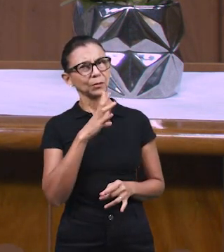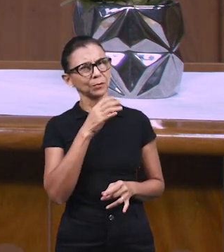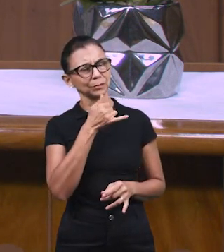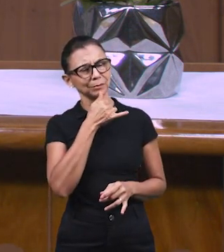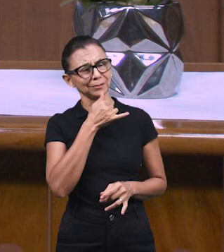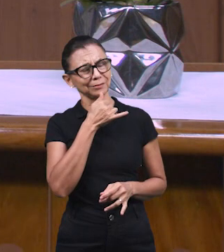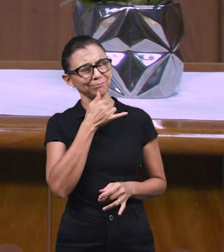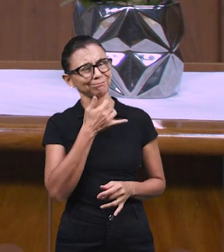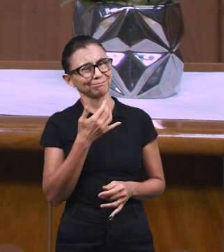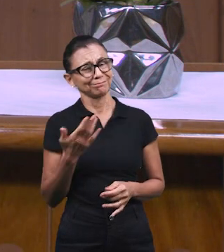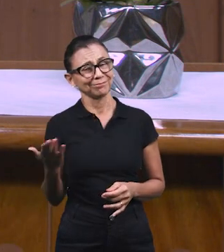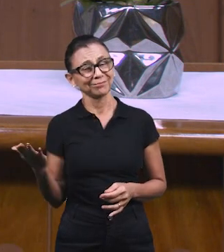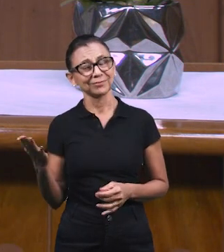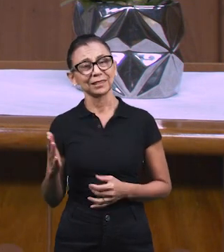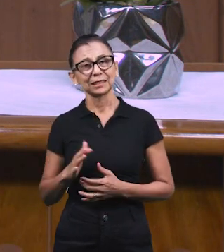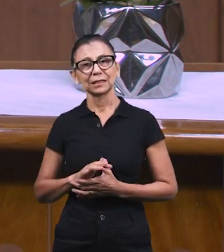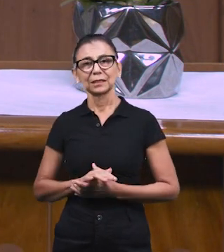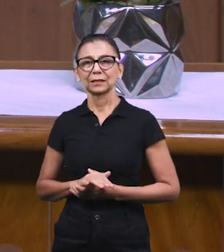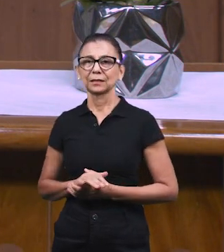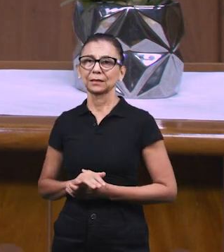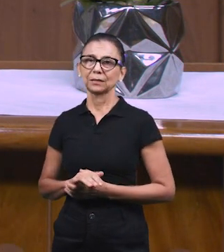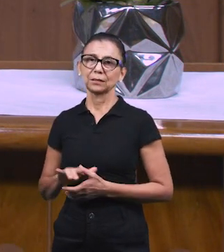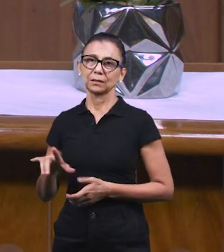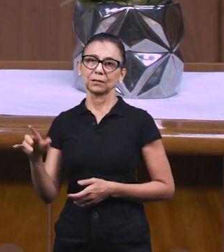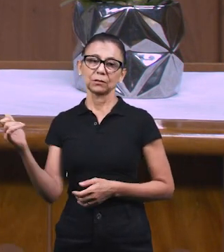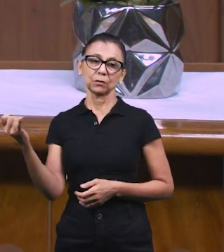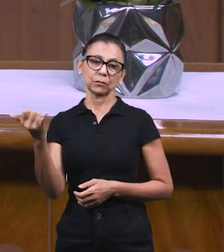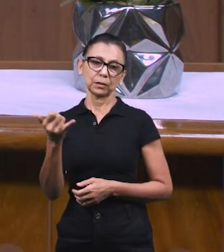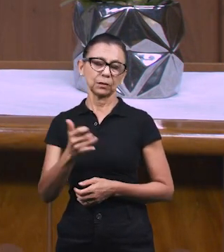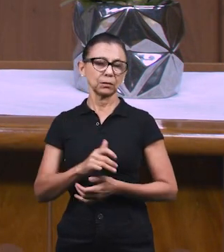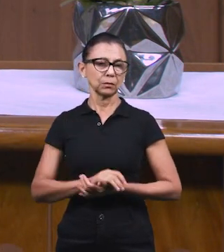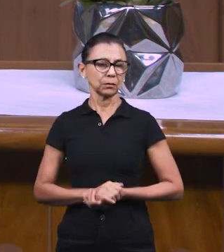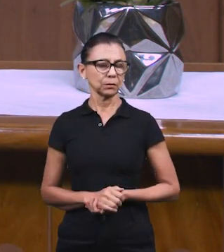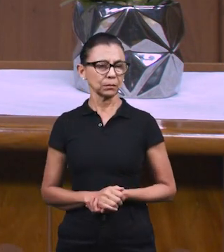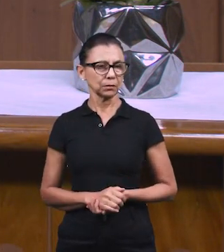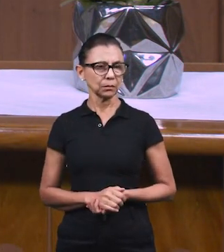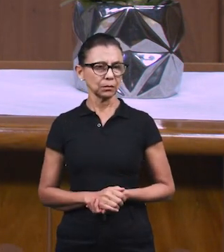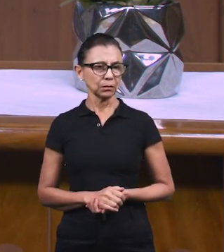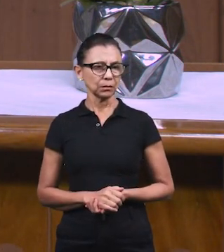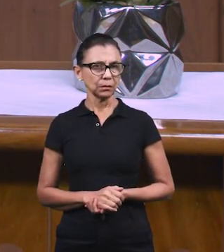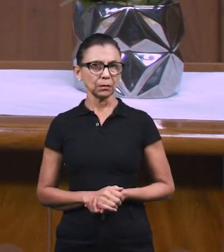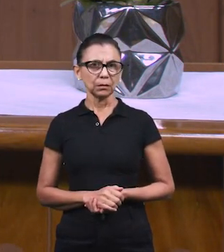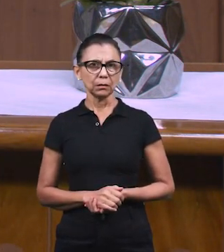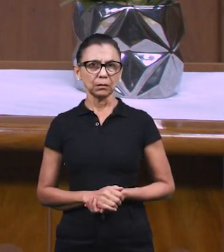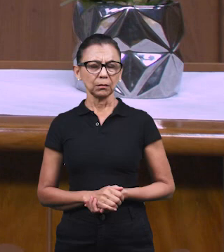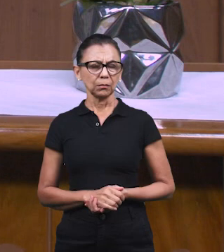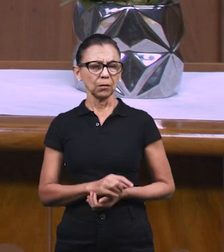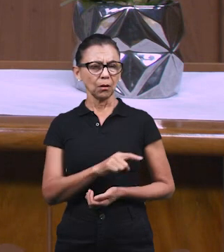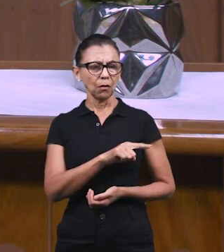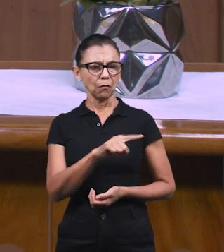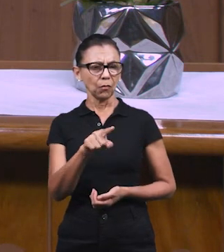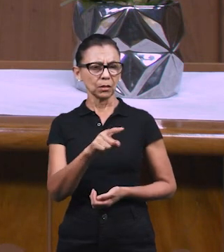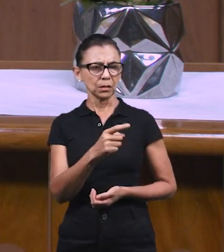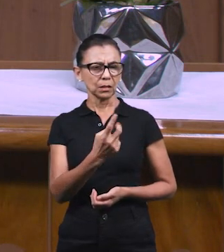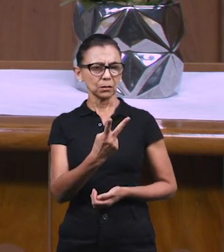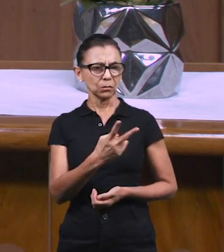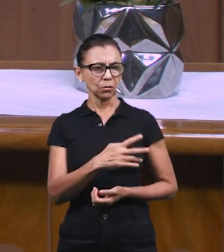deles, Jesus diz a eles: honestos e tardos de